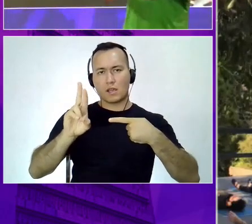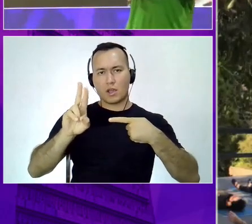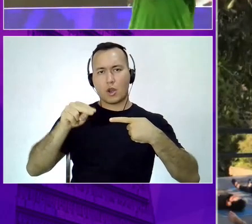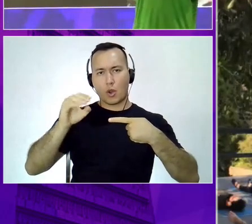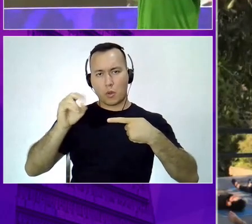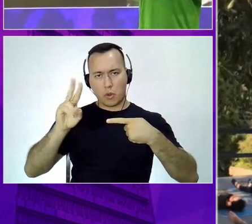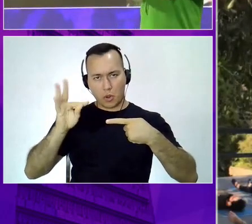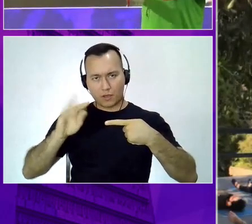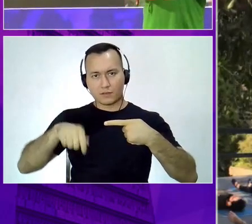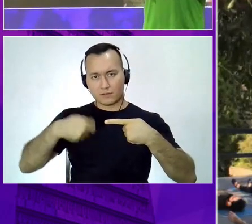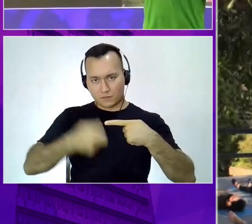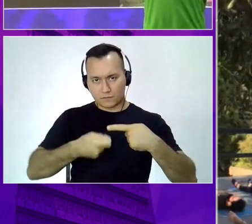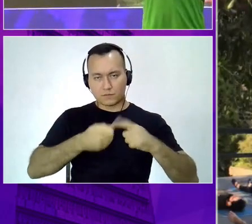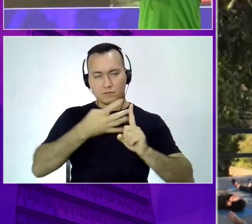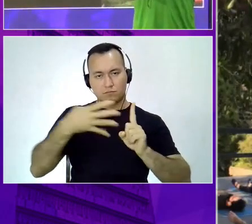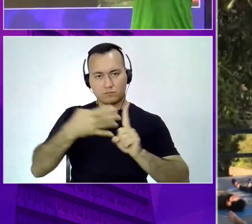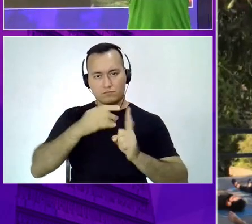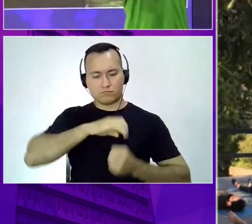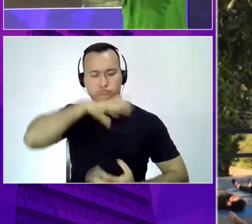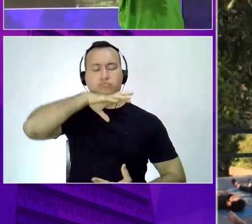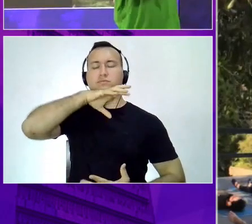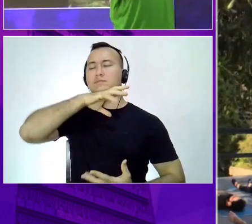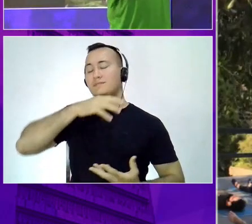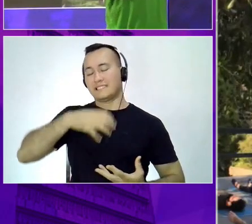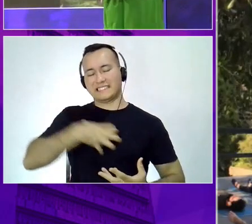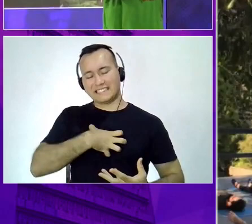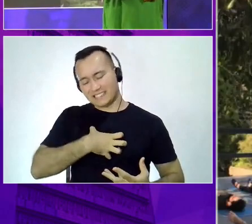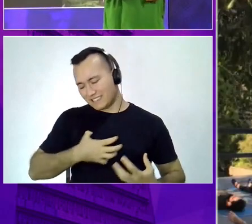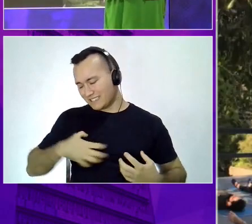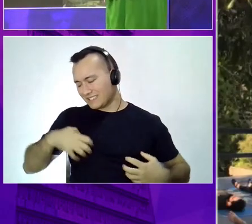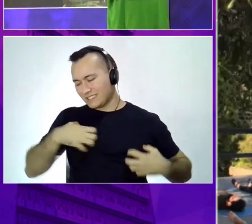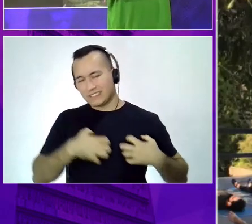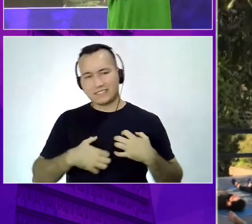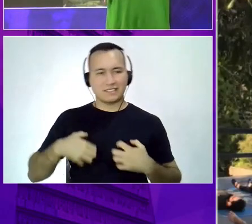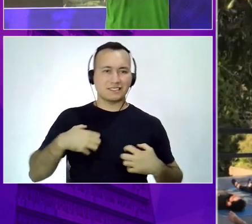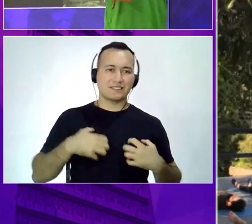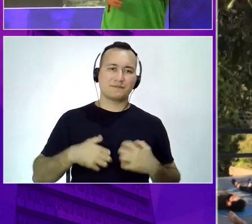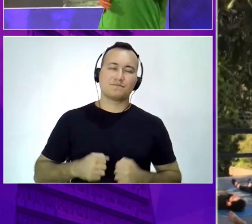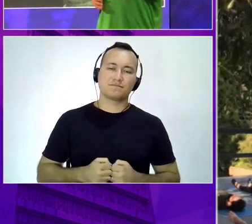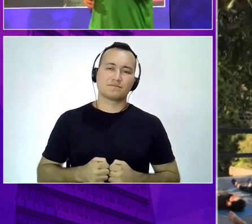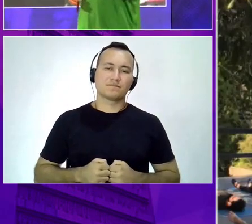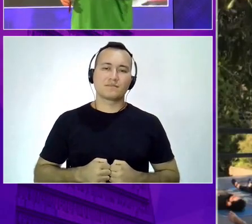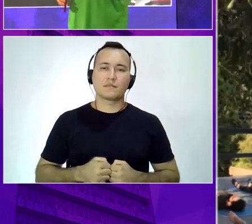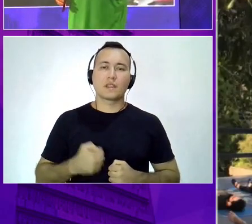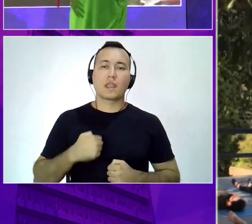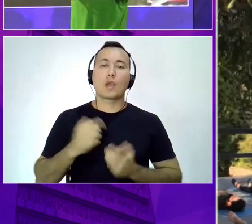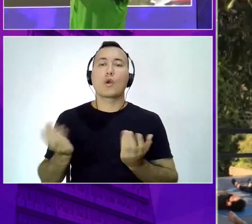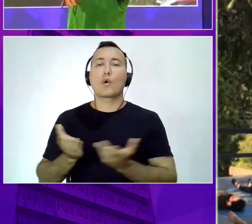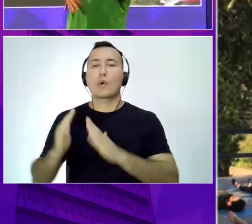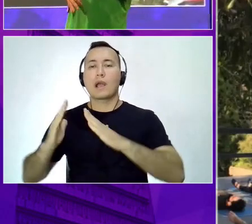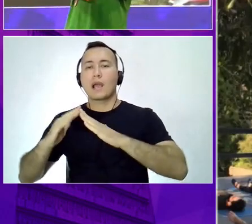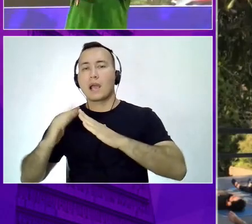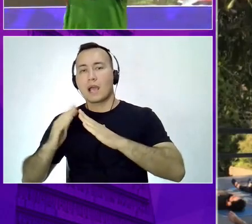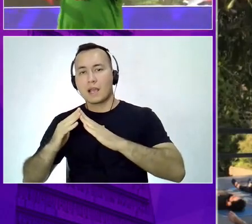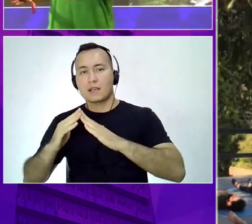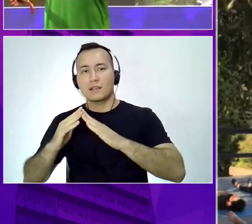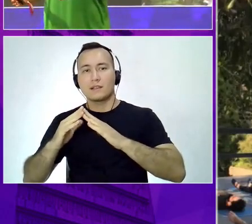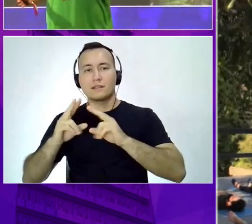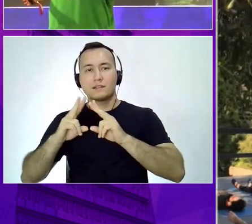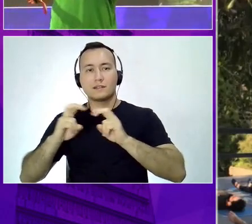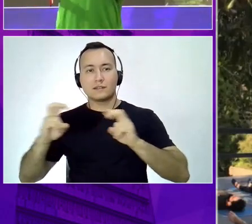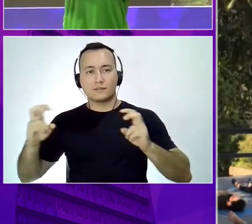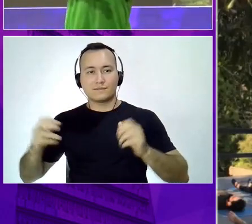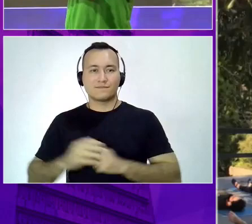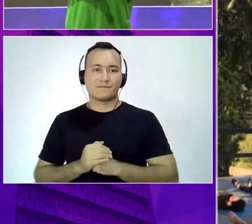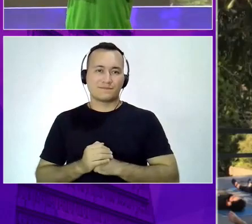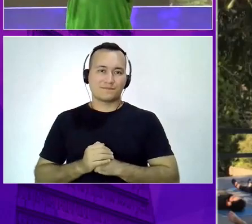lugar muito gostoso, Floripa, então peço desculpas aí que não estou tão acostumado à civilização. Faz 3 anos, então, que